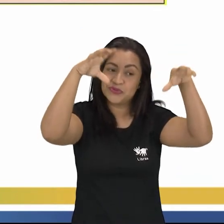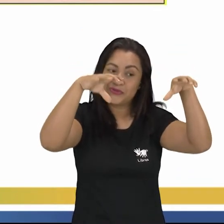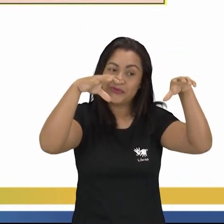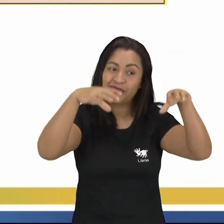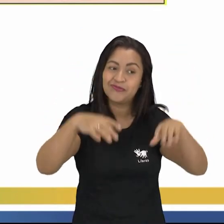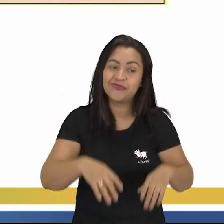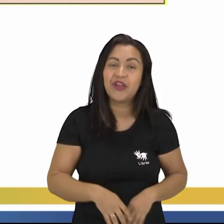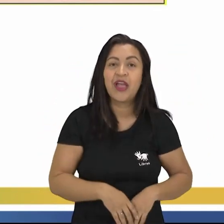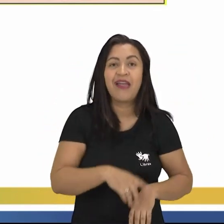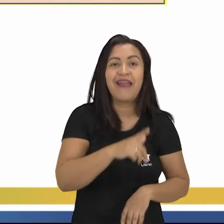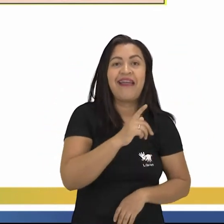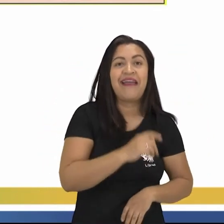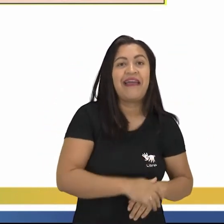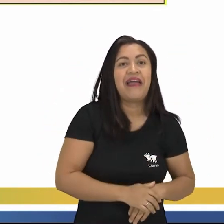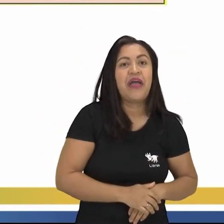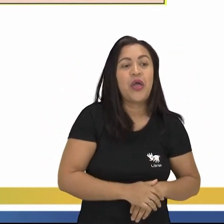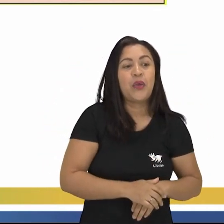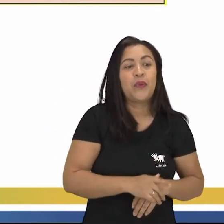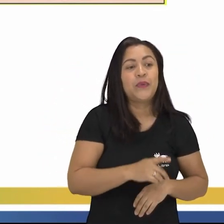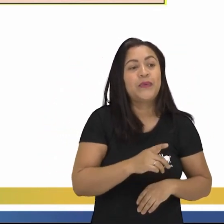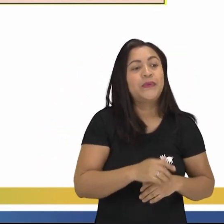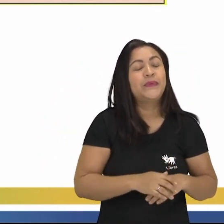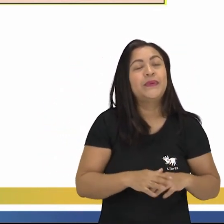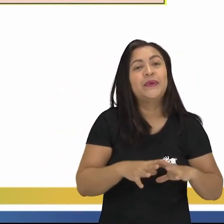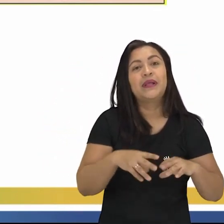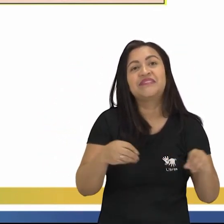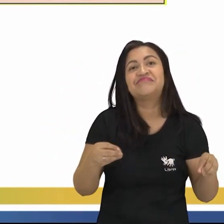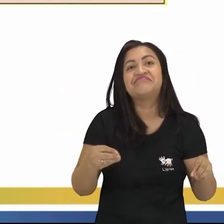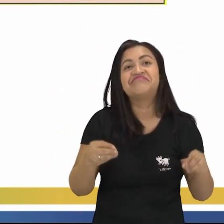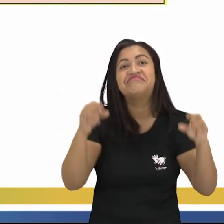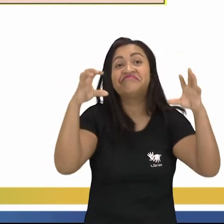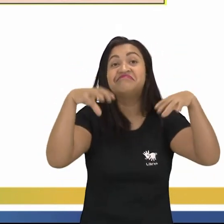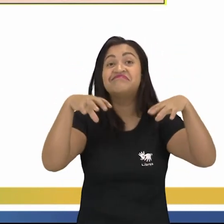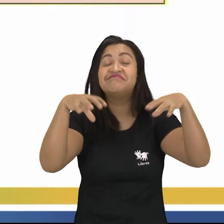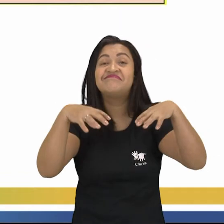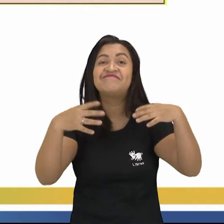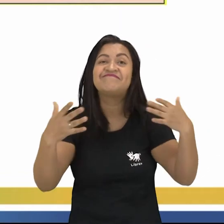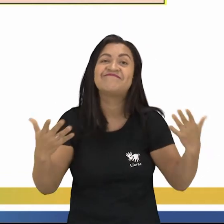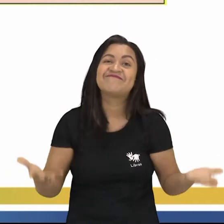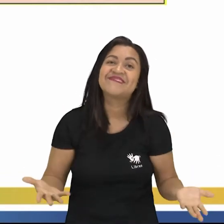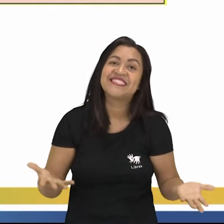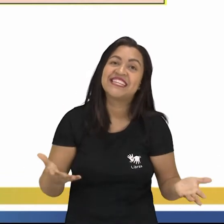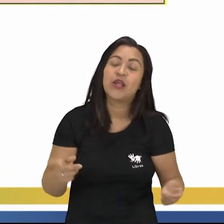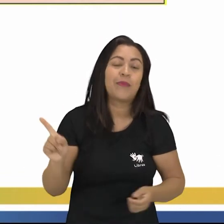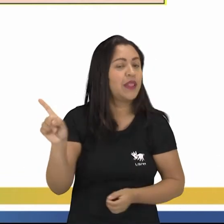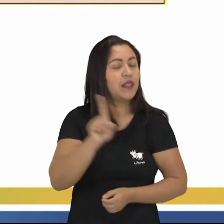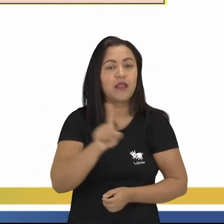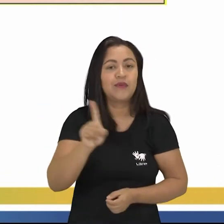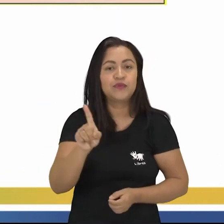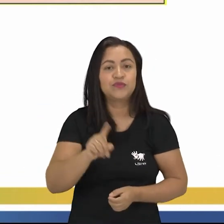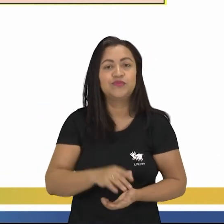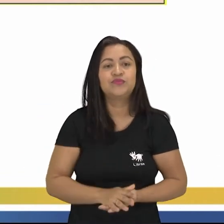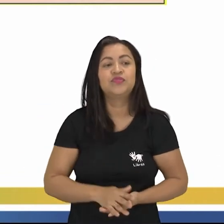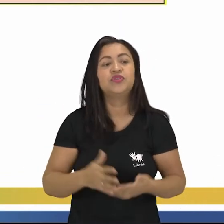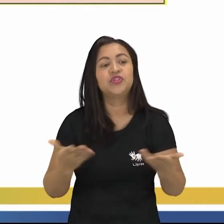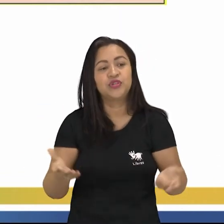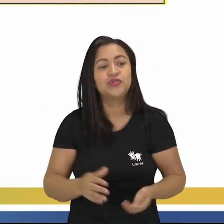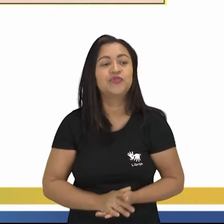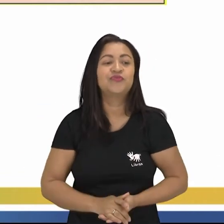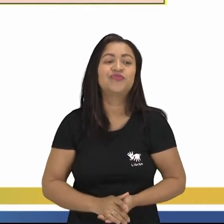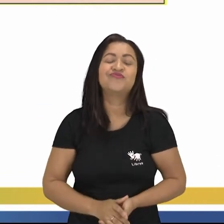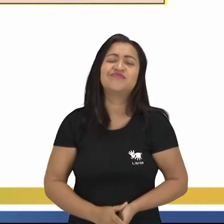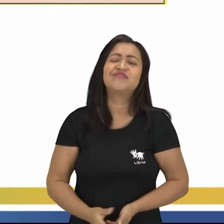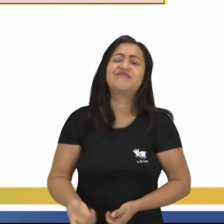teria sido cancelado. Mas não começou a chover e o piquenique não foi cancelado e a gente curtiu demais o